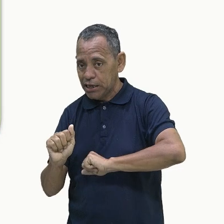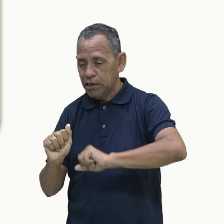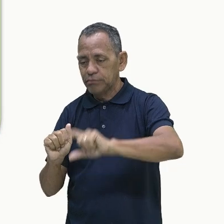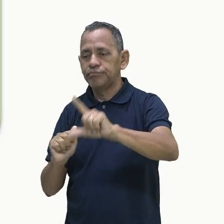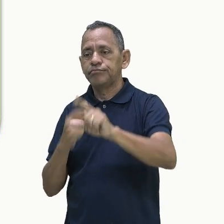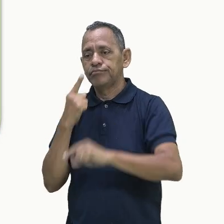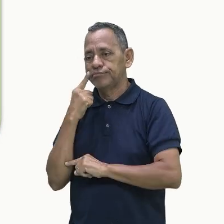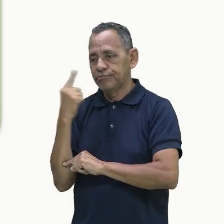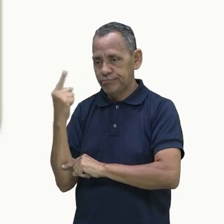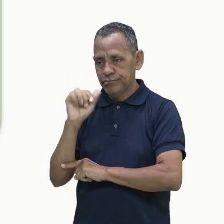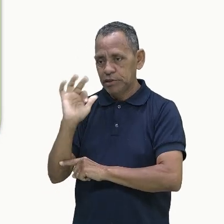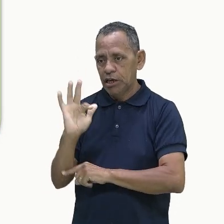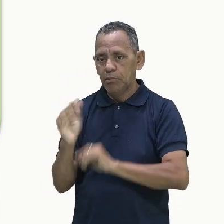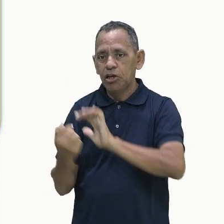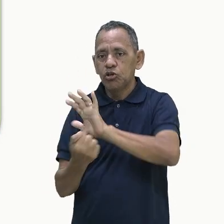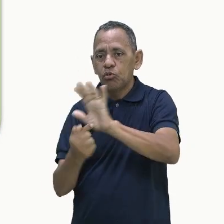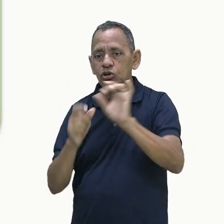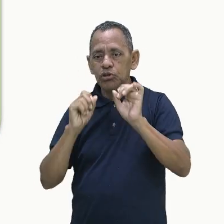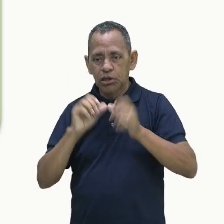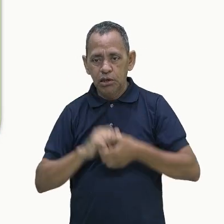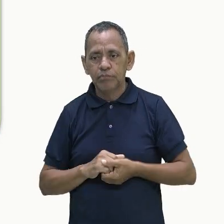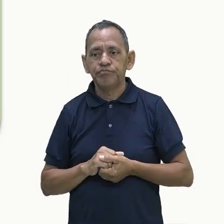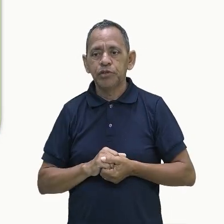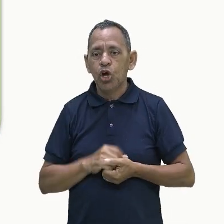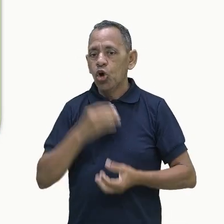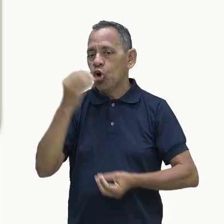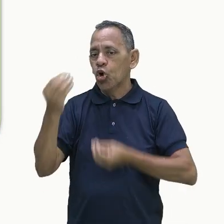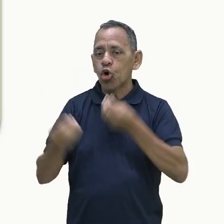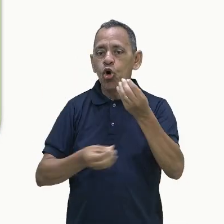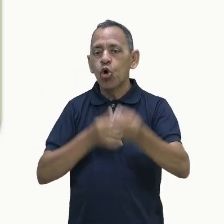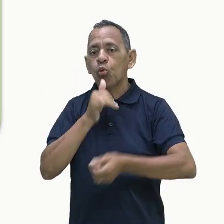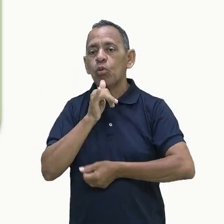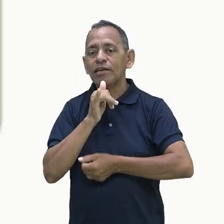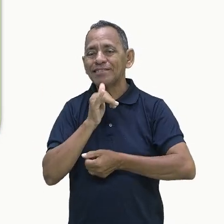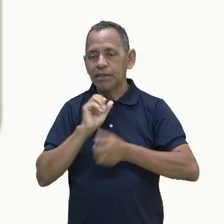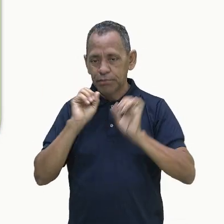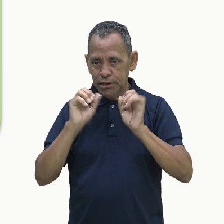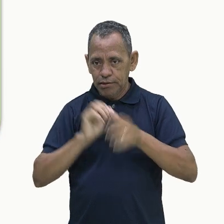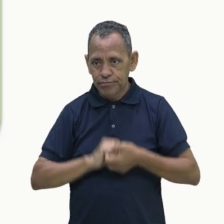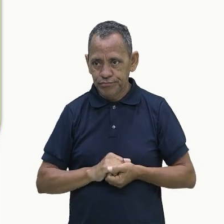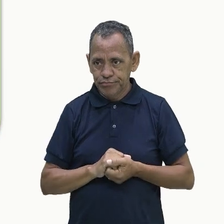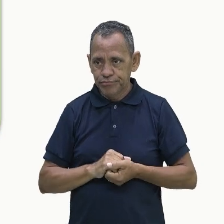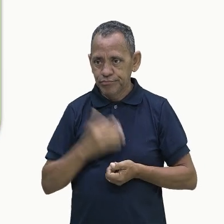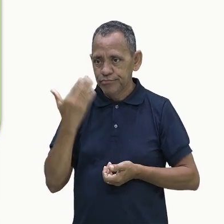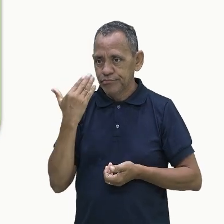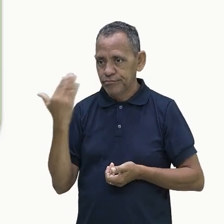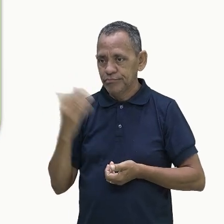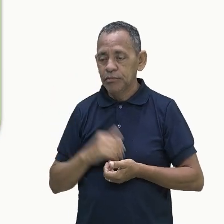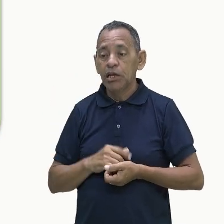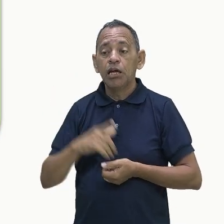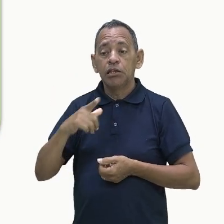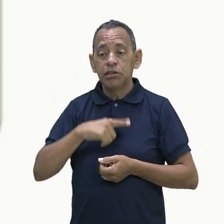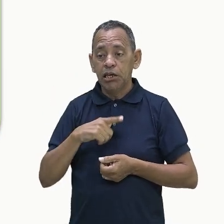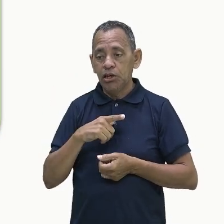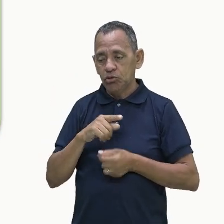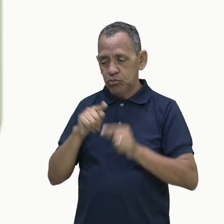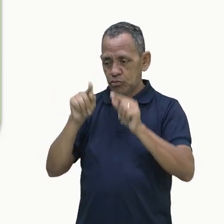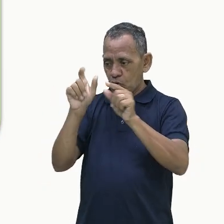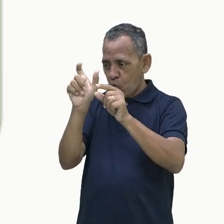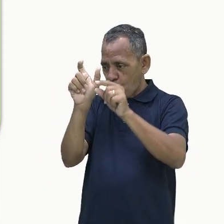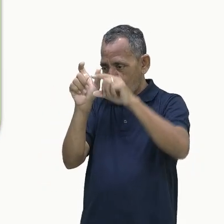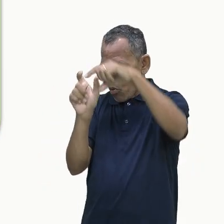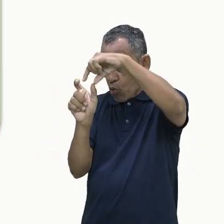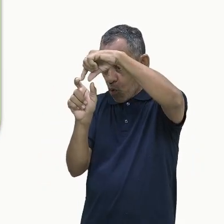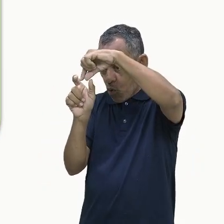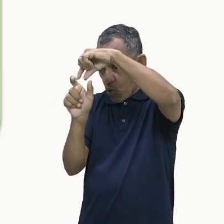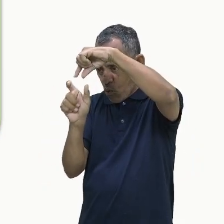aí, você tem nesta área aí, você tem o seguinte, nesse caso aí, ó, eu tenho as